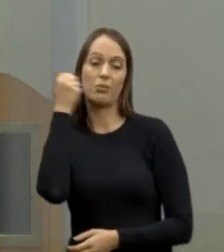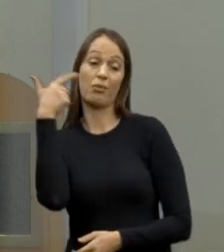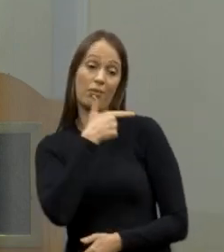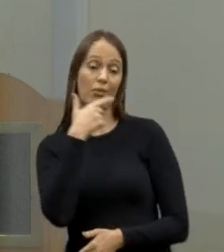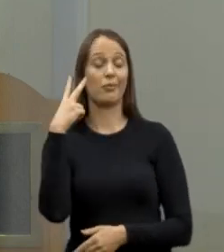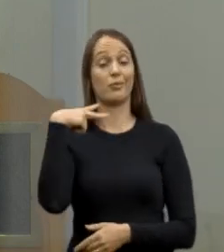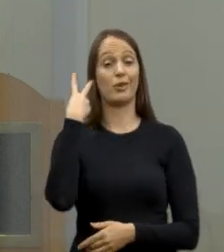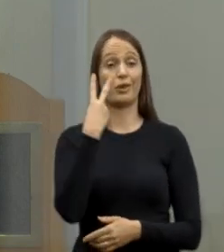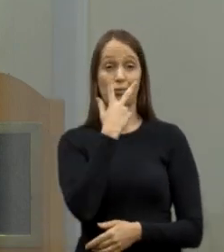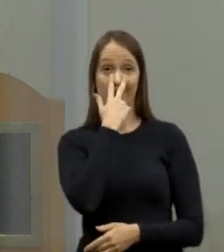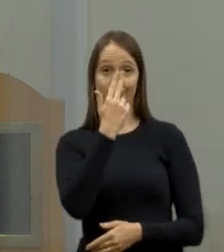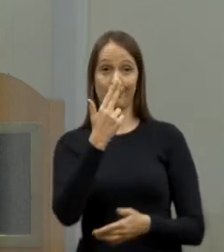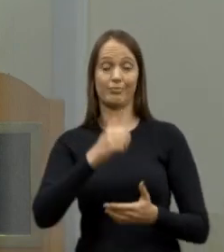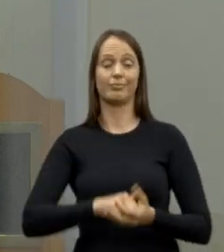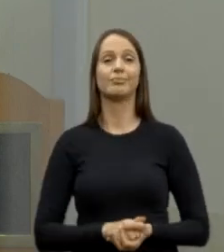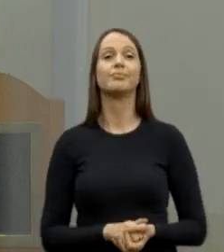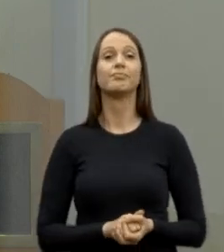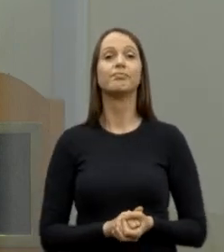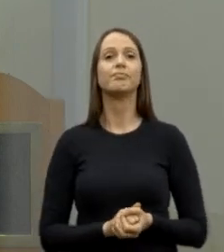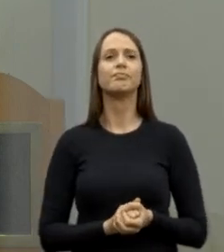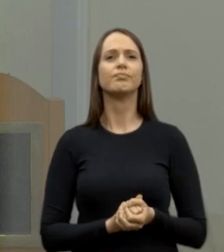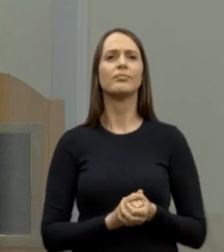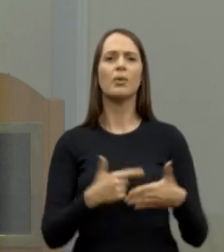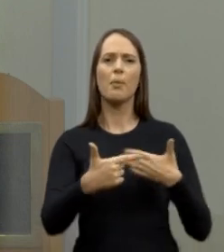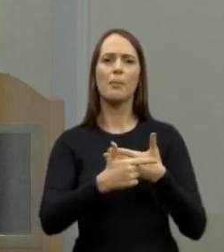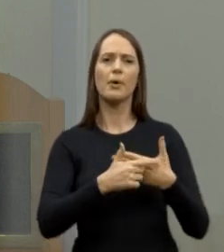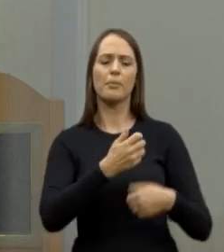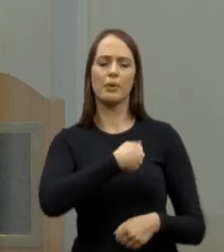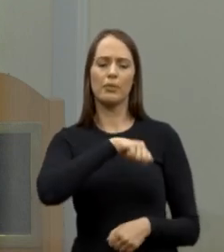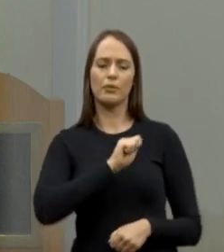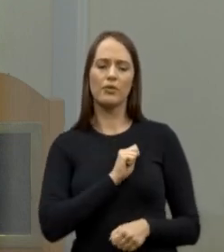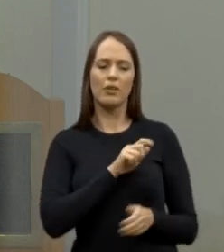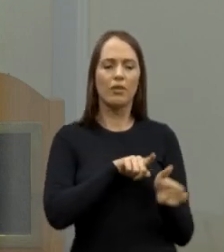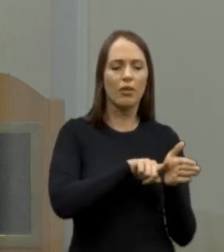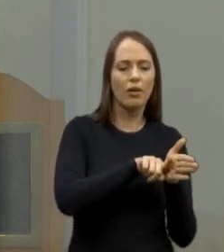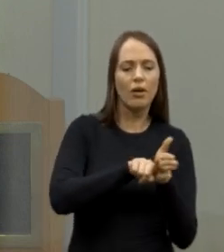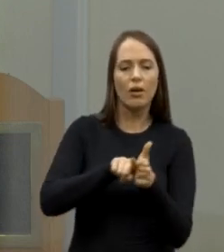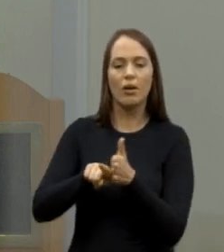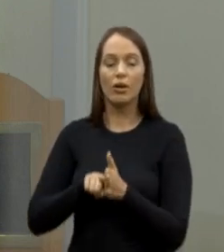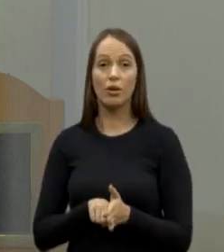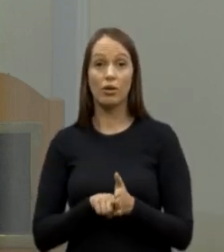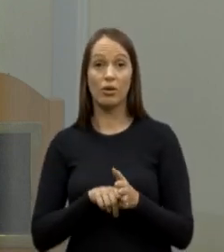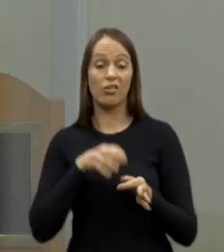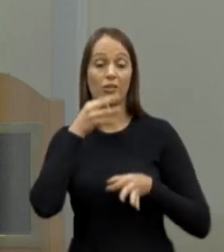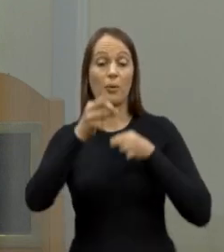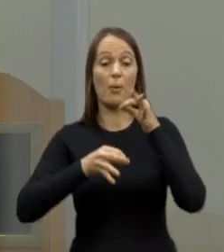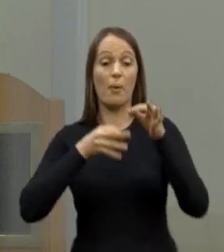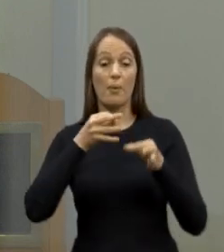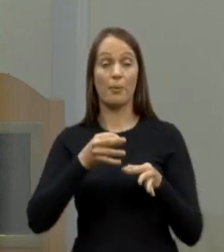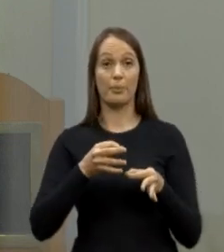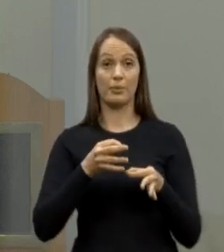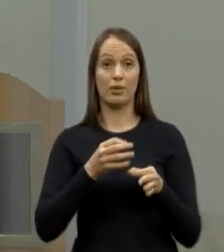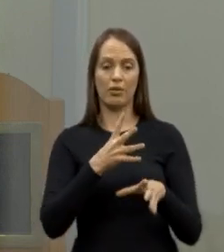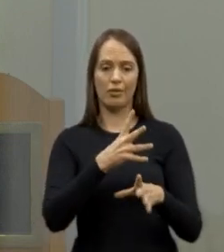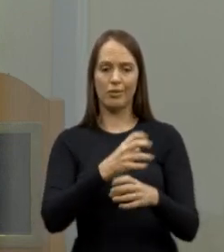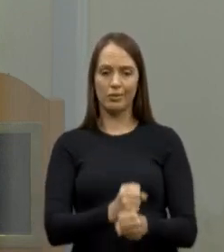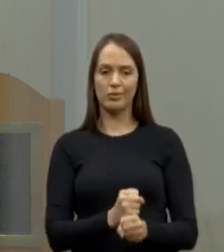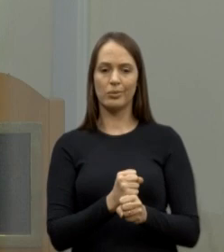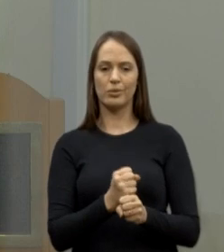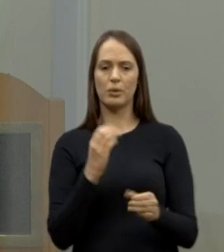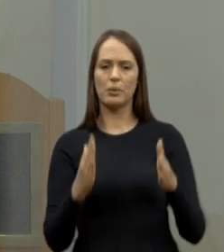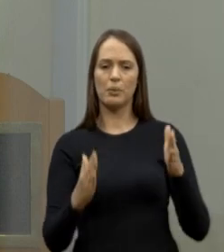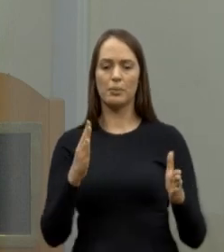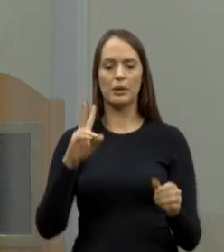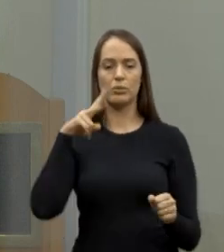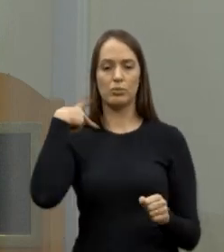respeito à função fiscalizadora dessa Câmara? E o argumento de que as contas devem ser votadas pela mesma legislatura que acompanhou os